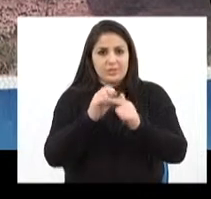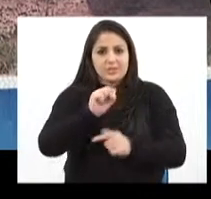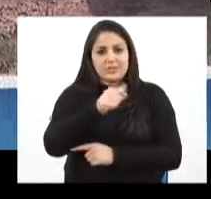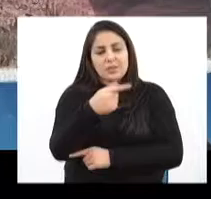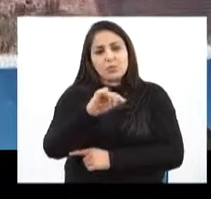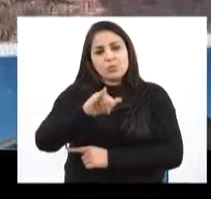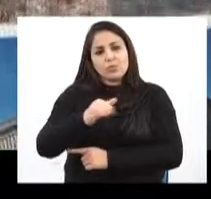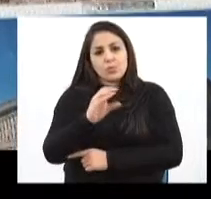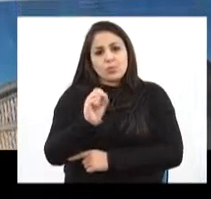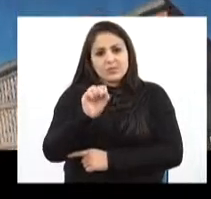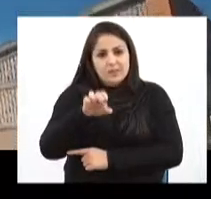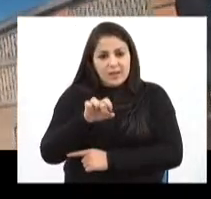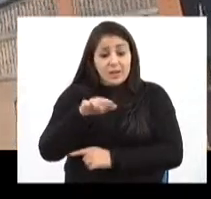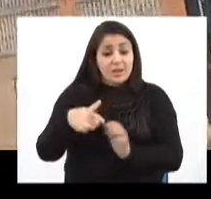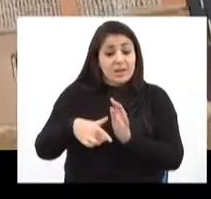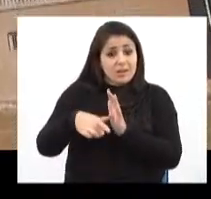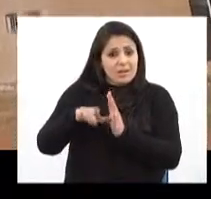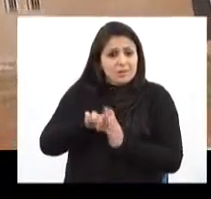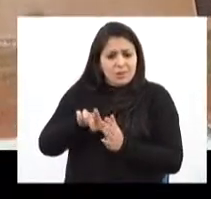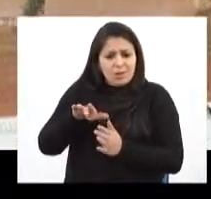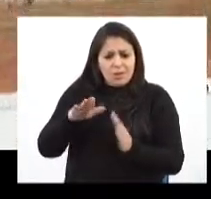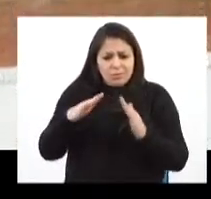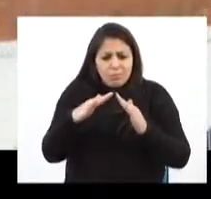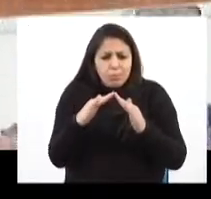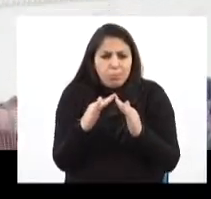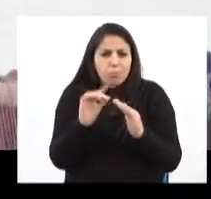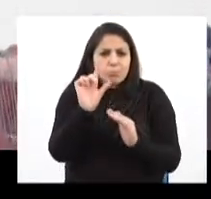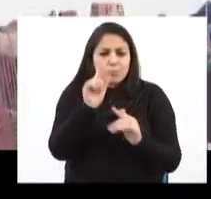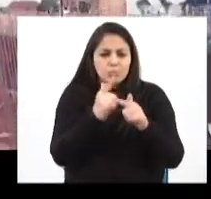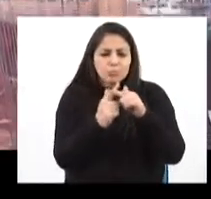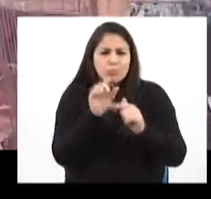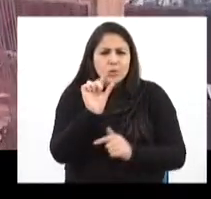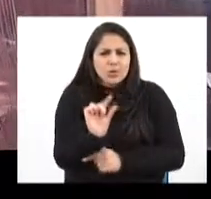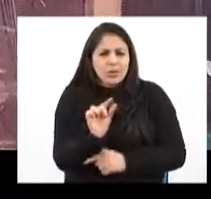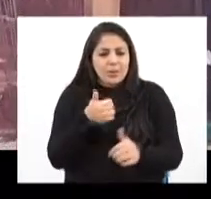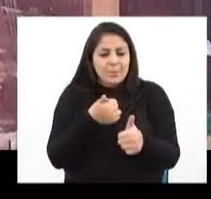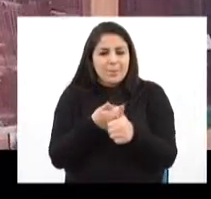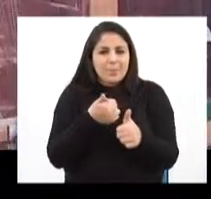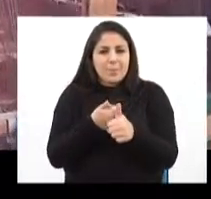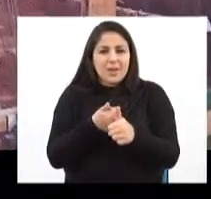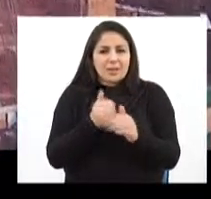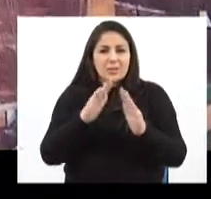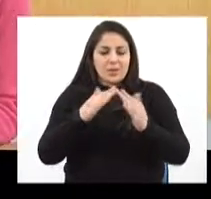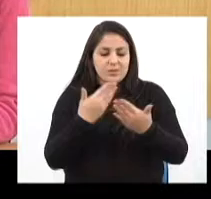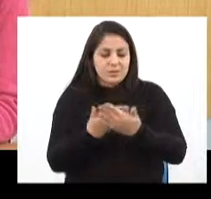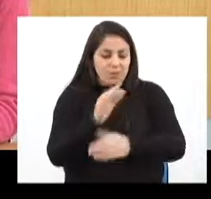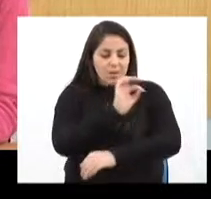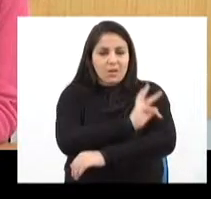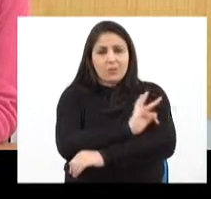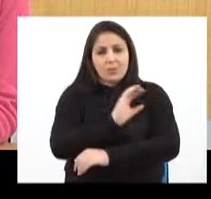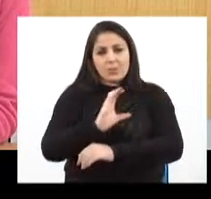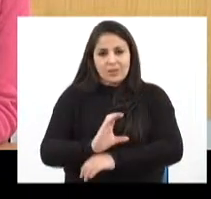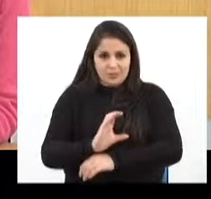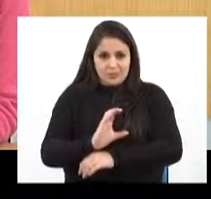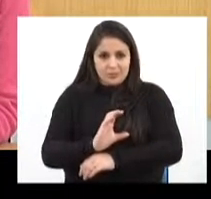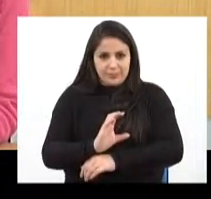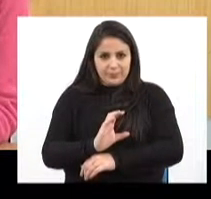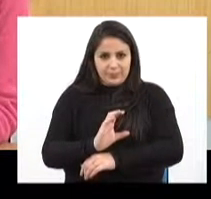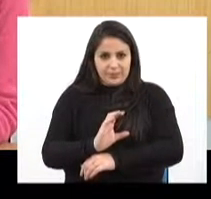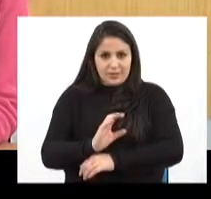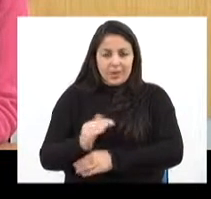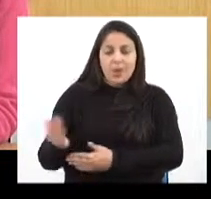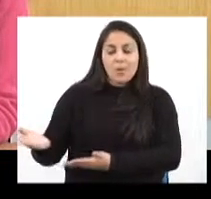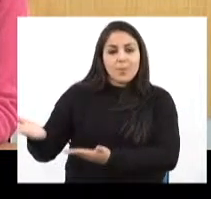capela pequena, ali na pracinha Toqueto, né, ao lado do Colégio Toqueto. A homenagem